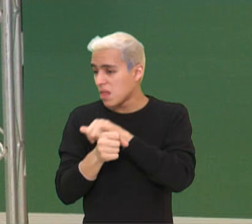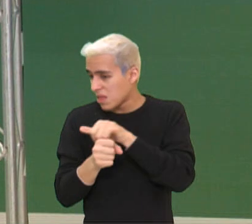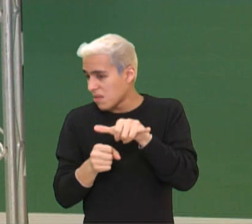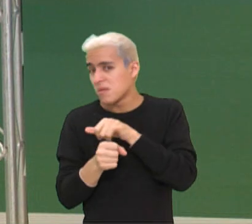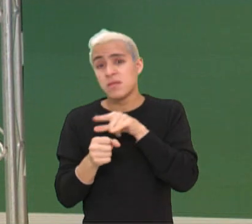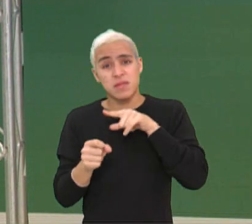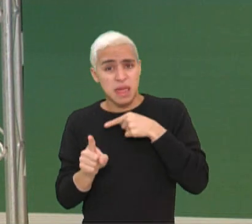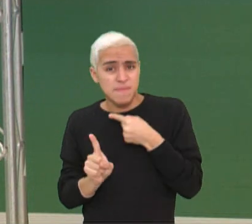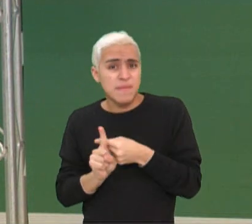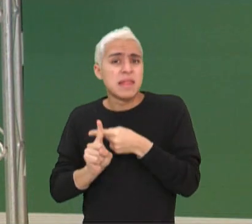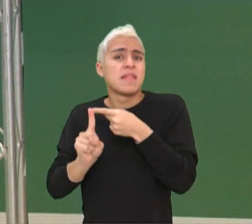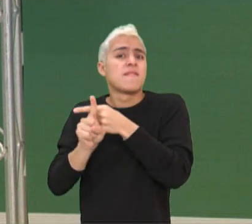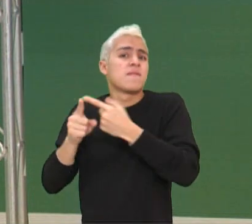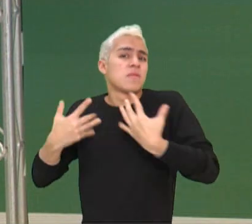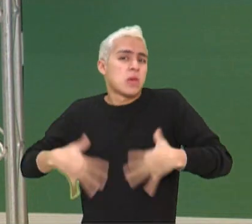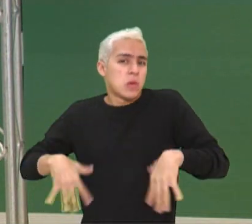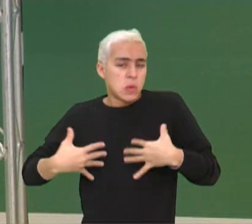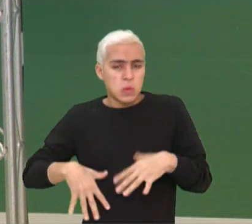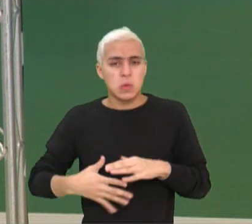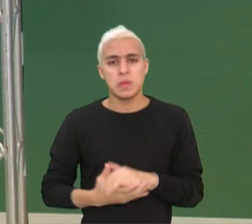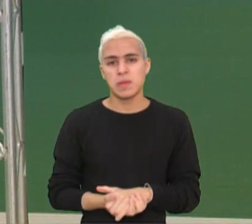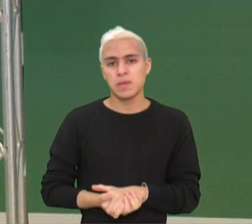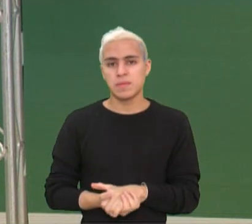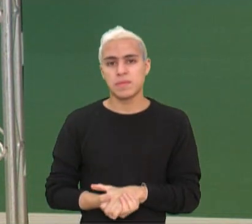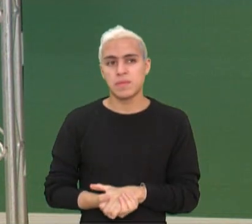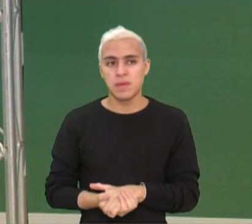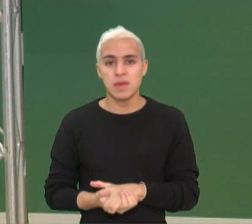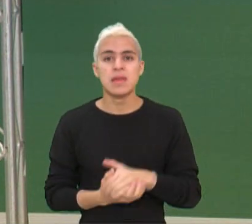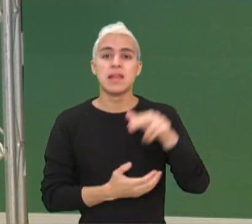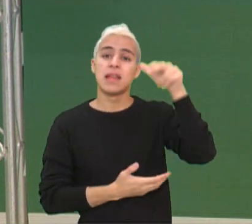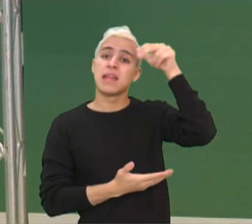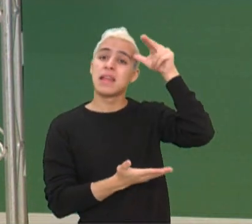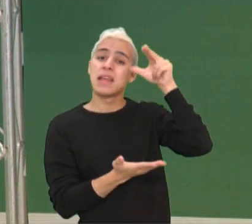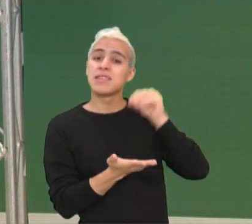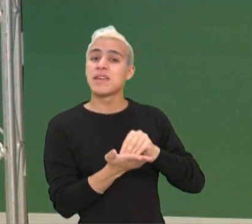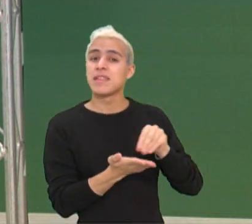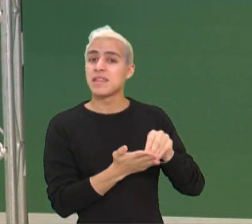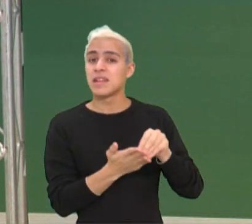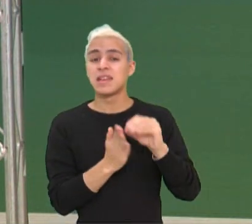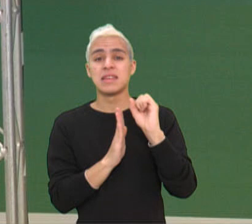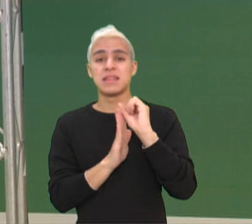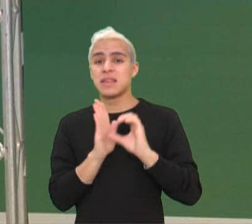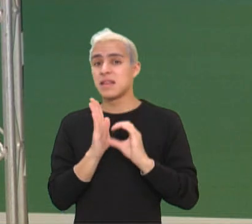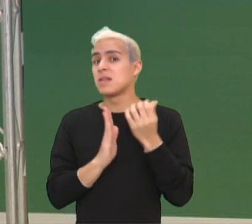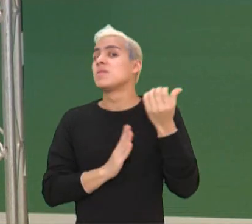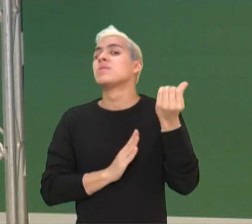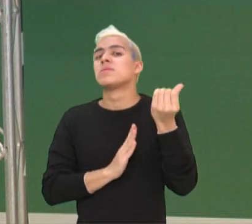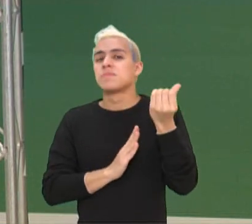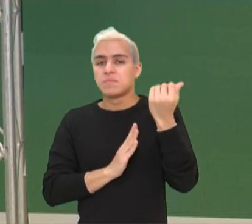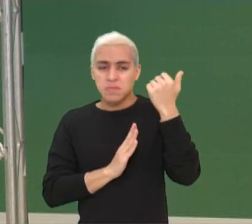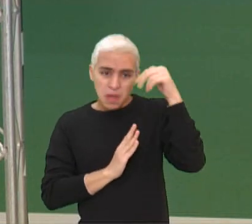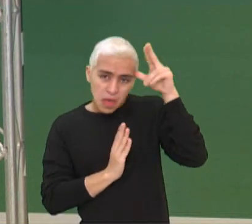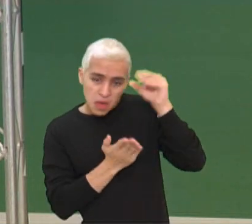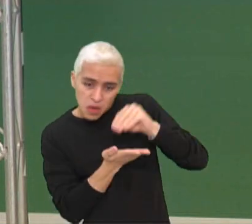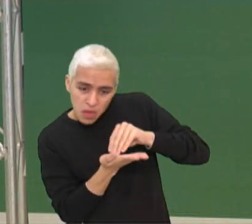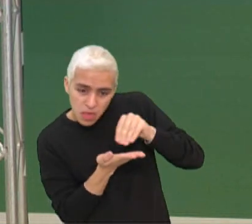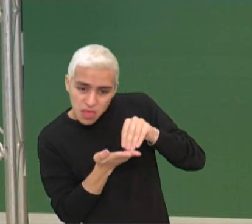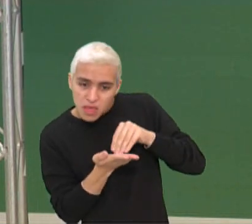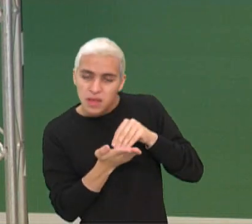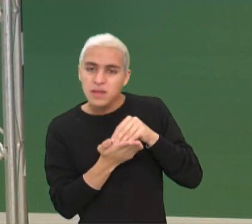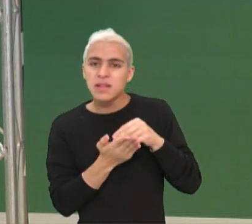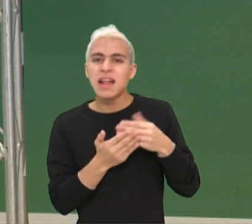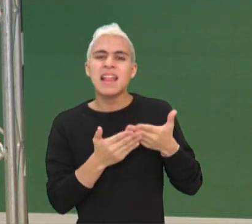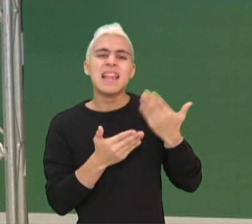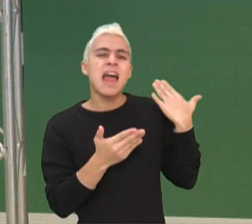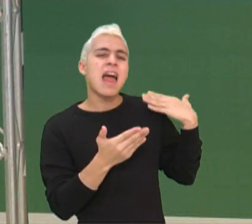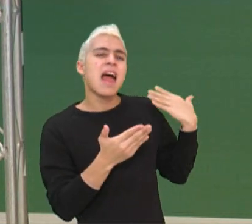muitos benefícios através dele. O xadrez, século VI, né? Então, o xadrez, eu risquei lá na